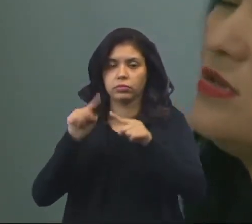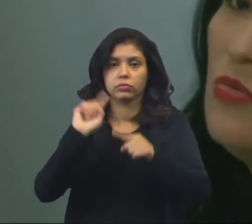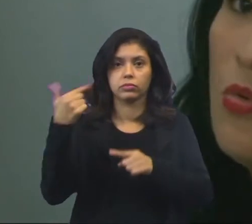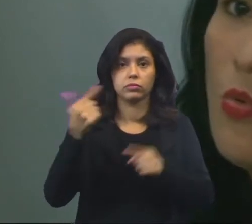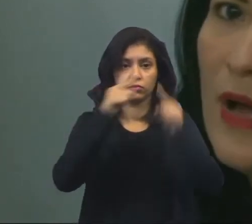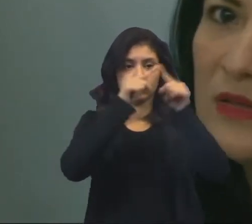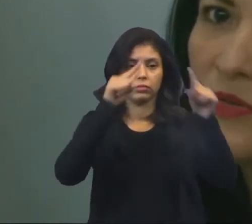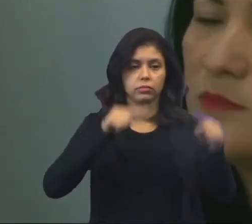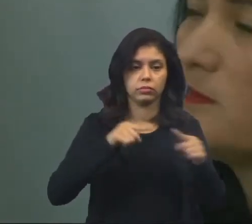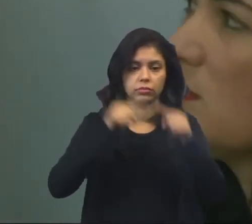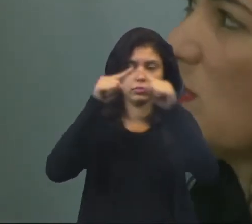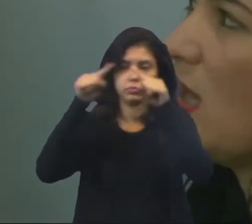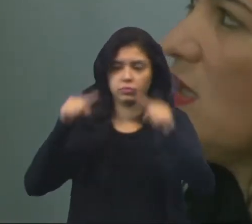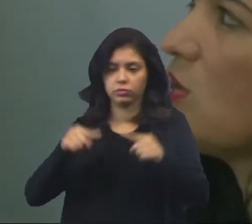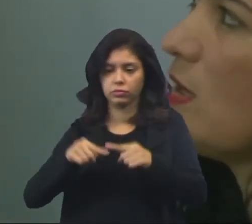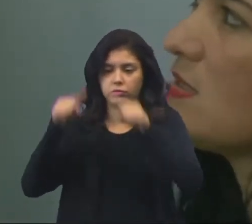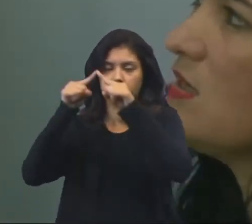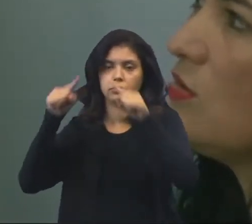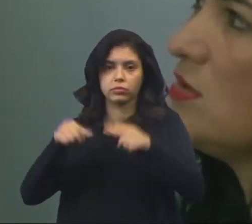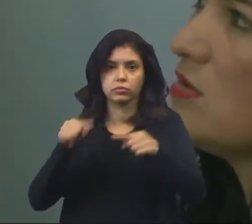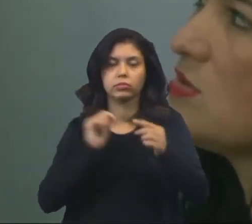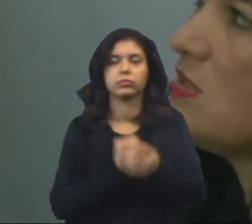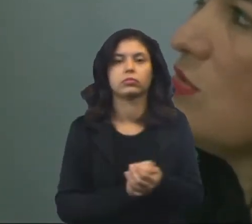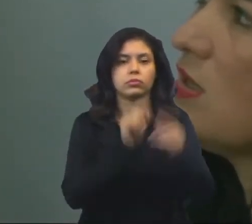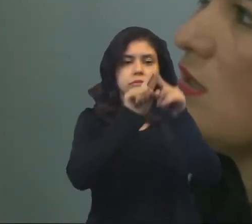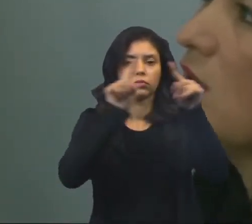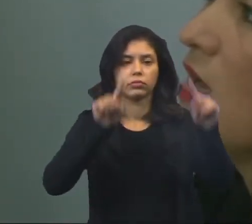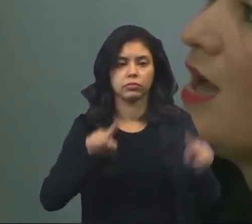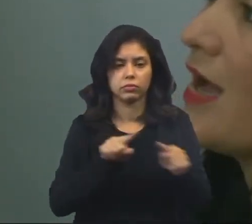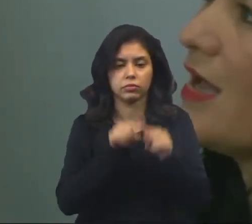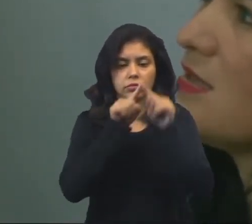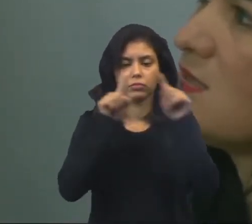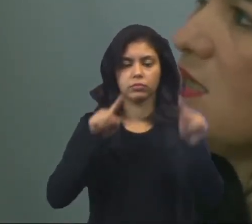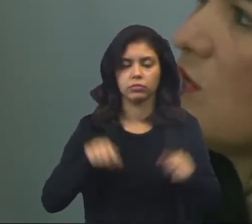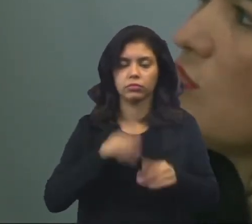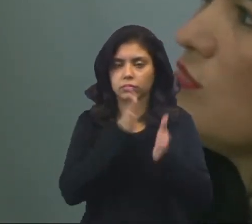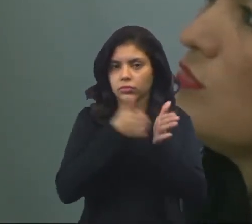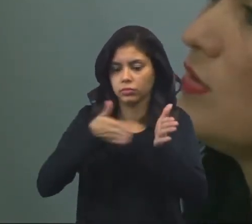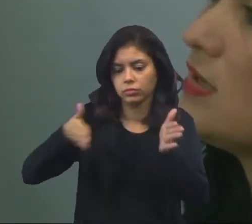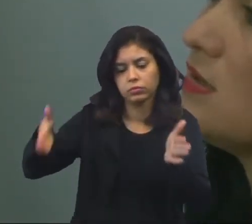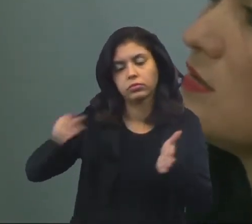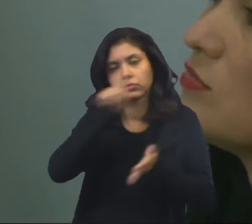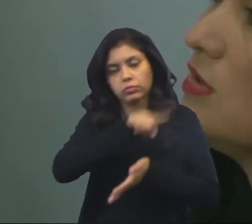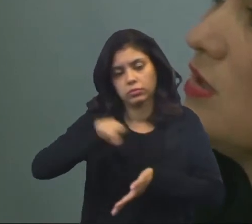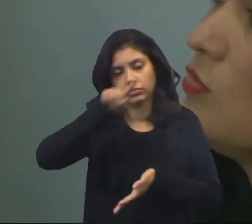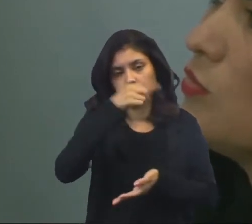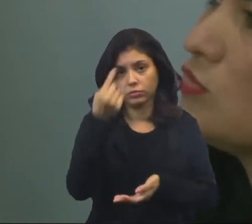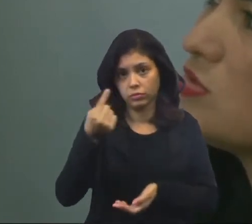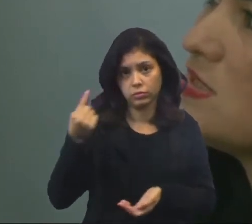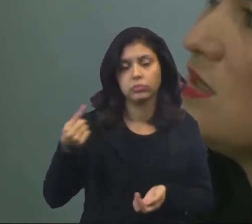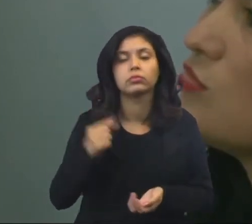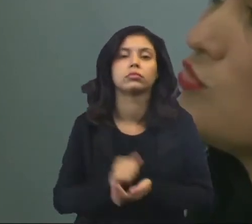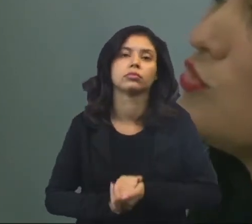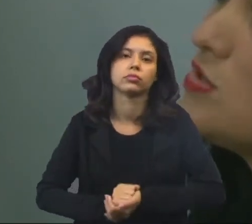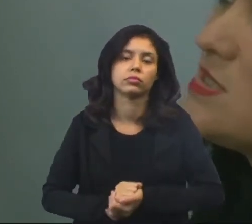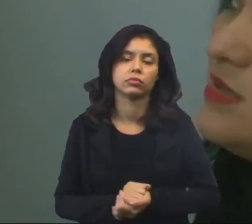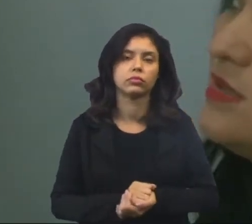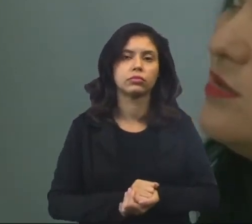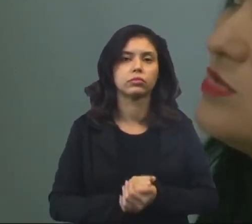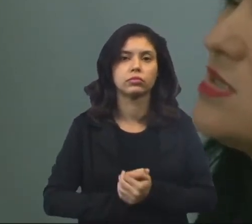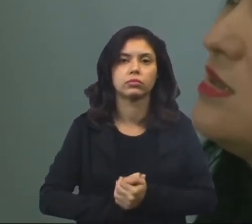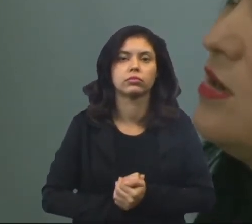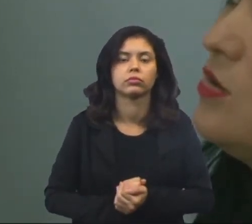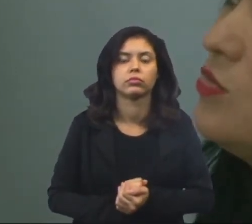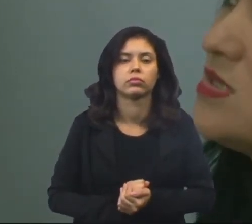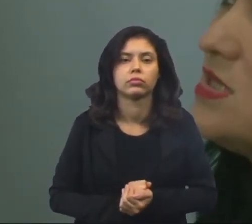eu tenho 4, tá? Então, é essa ordem que eu sigo aqui. A cada círculo, um retângulo. O outro círculo, 2